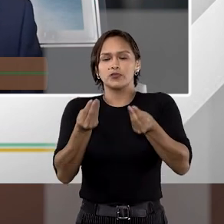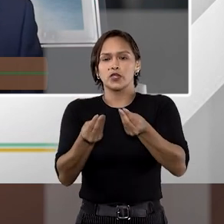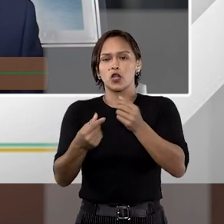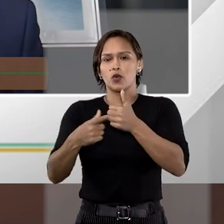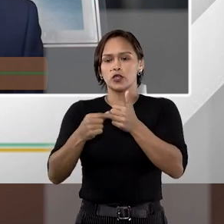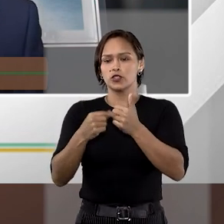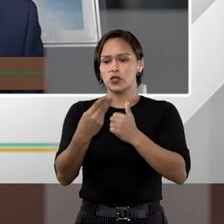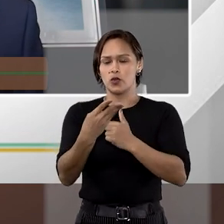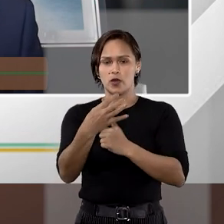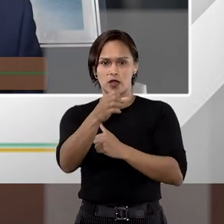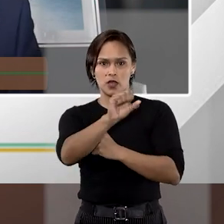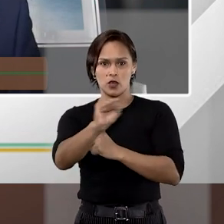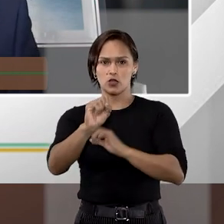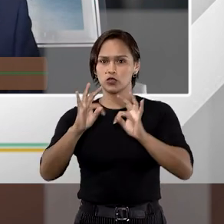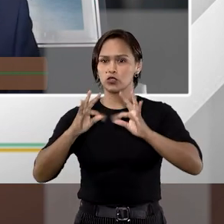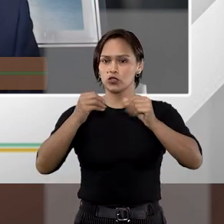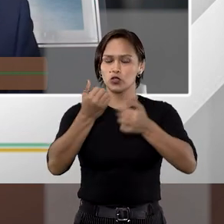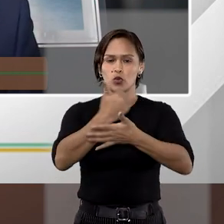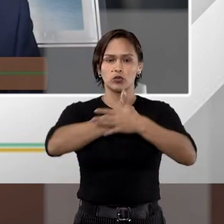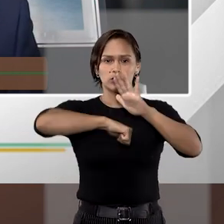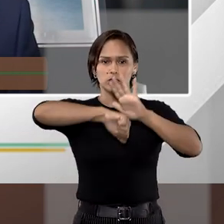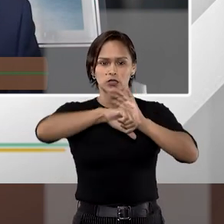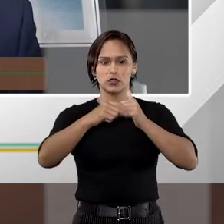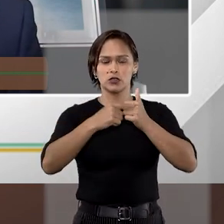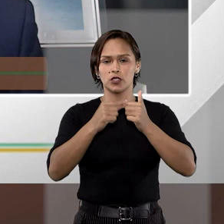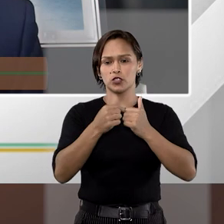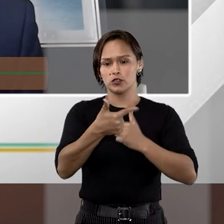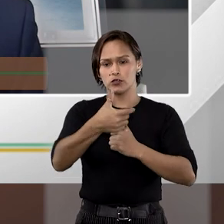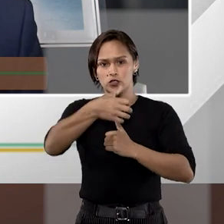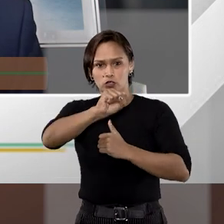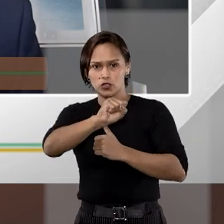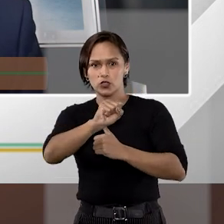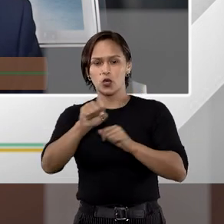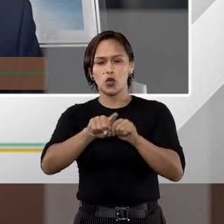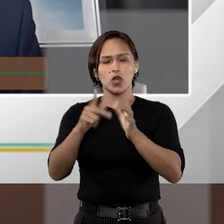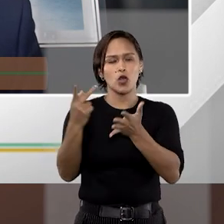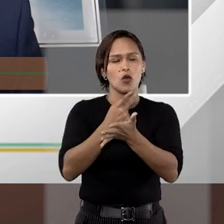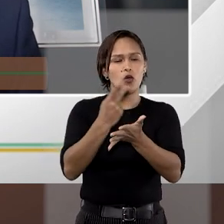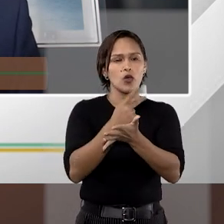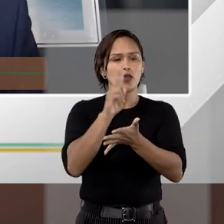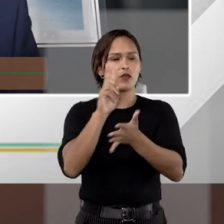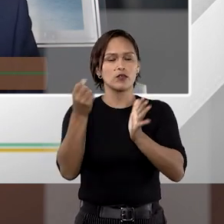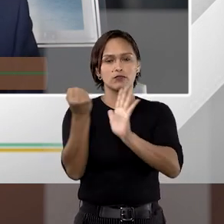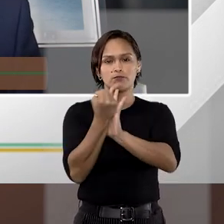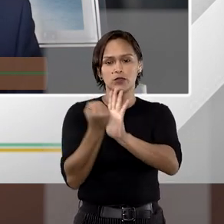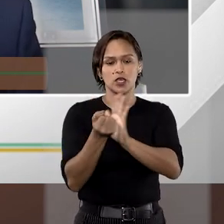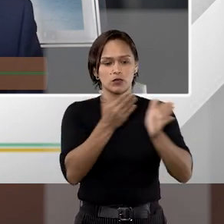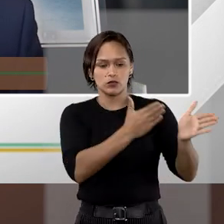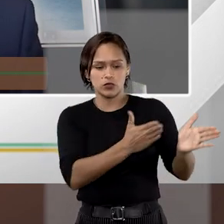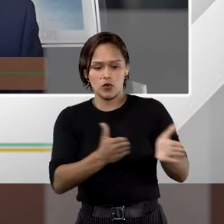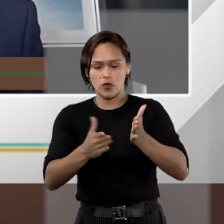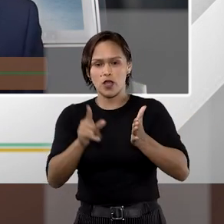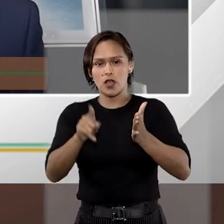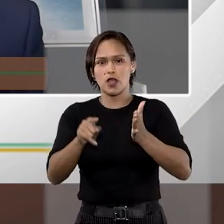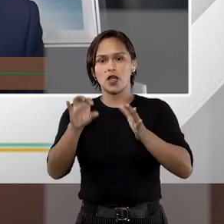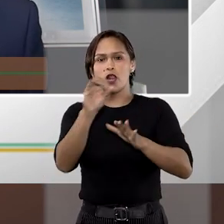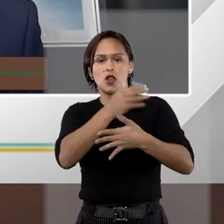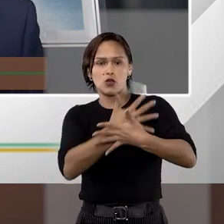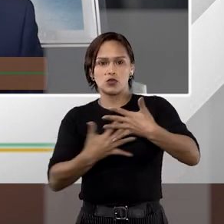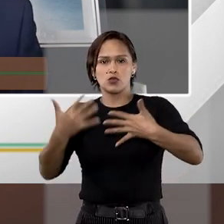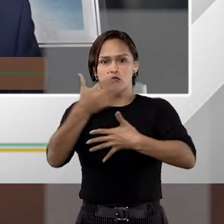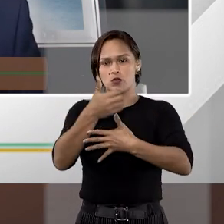disposto no artigo 48 que todos os crimes do artigo 28 e alguns deles anexos deverão tramitar pelo rito